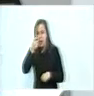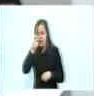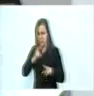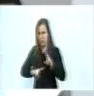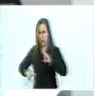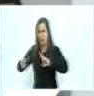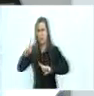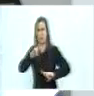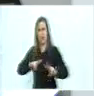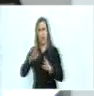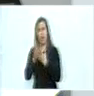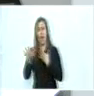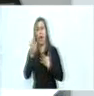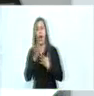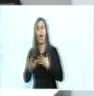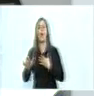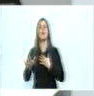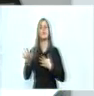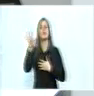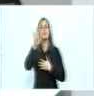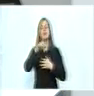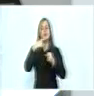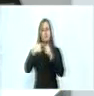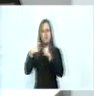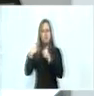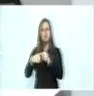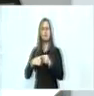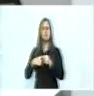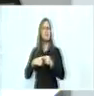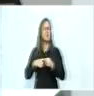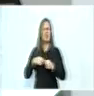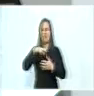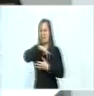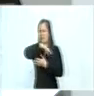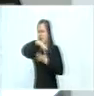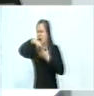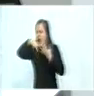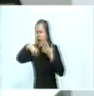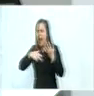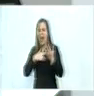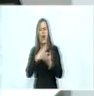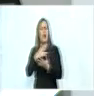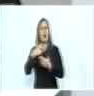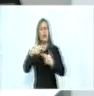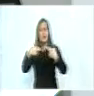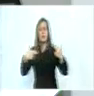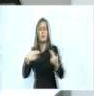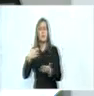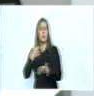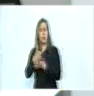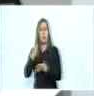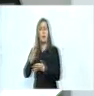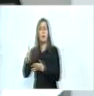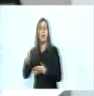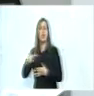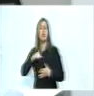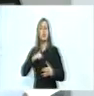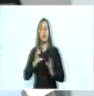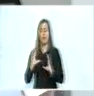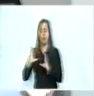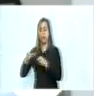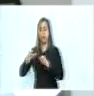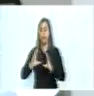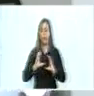gastos municipais, onde inúmeras ações já estavam sendo implementadas pelos órgãos pertinentes da